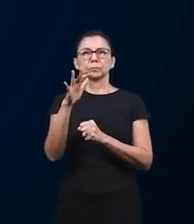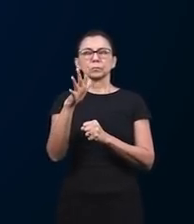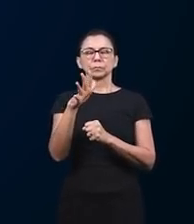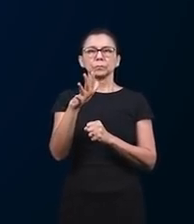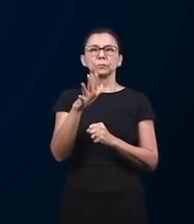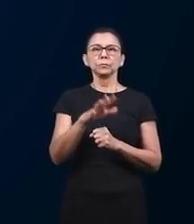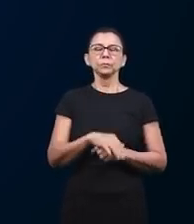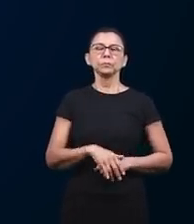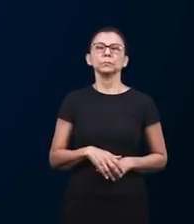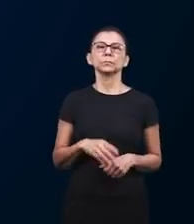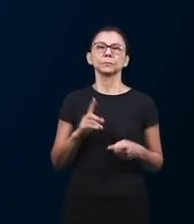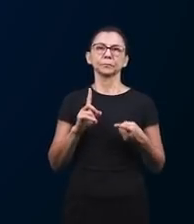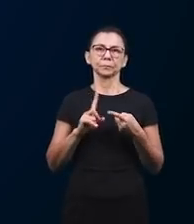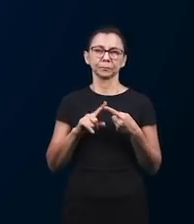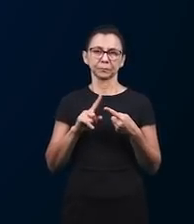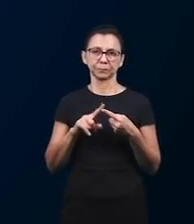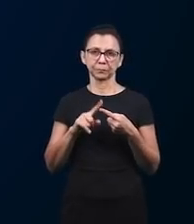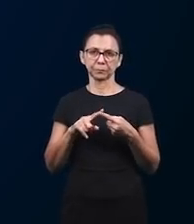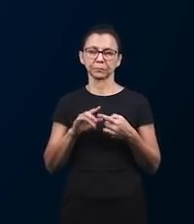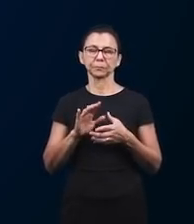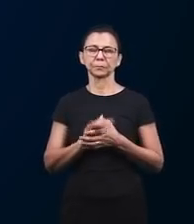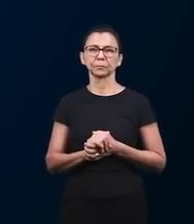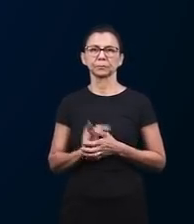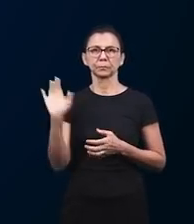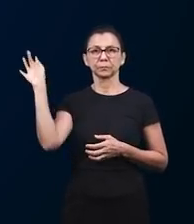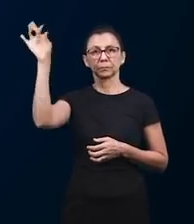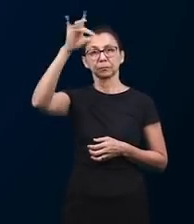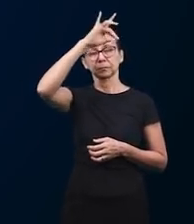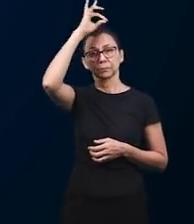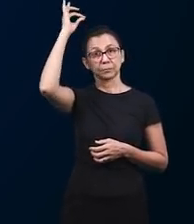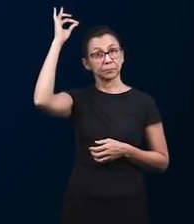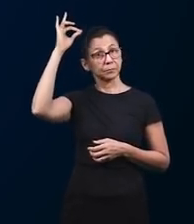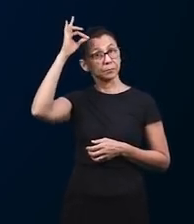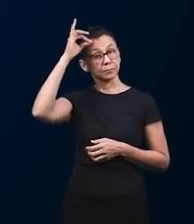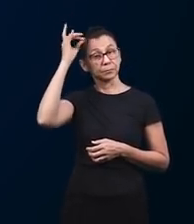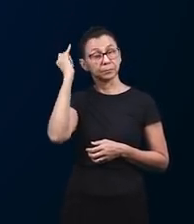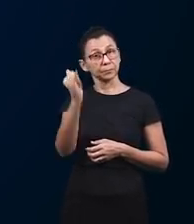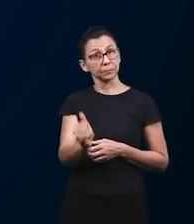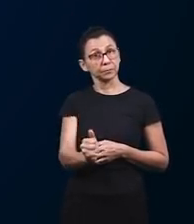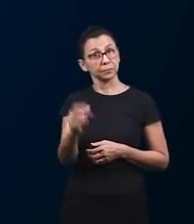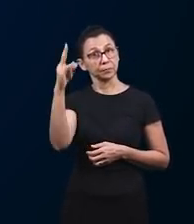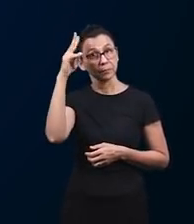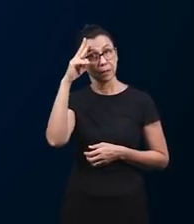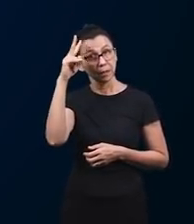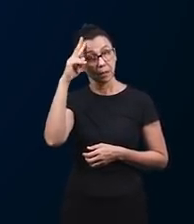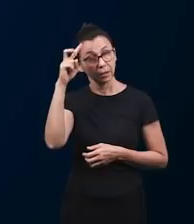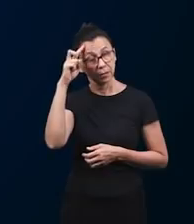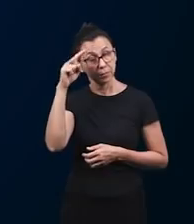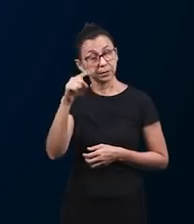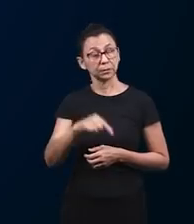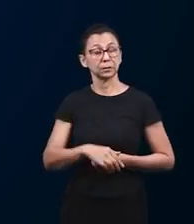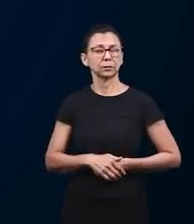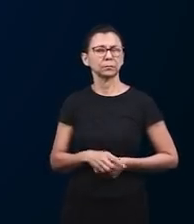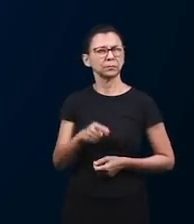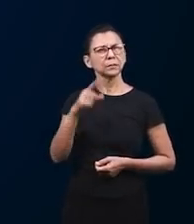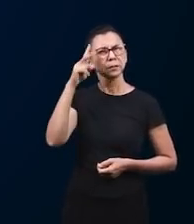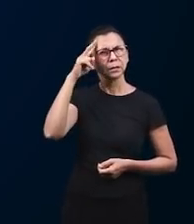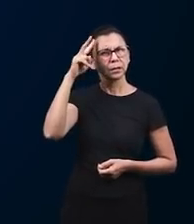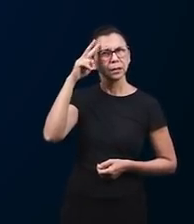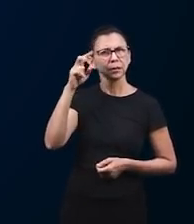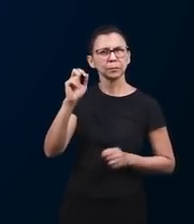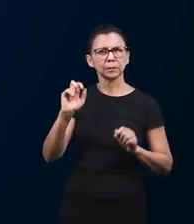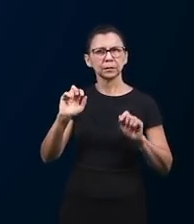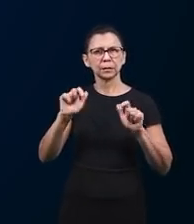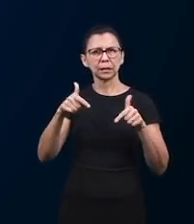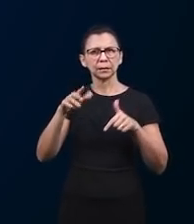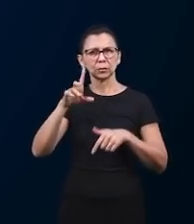nós temos coisas importantes. Primeiro, o Espírito Santo nos dá um alerta: lembra-te. Você tem se lembrado do que Deus fez na